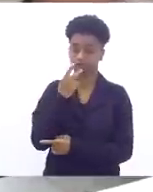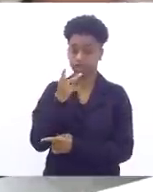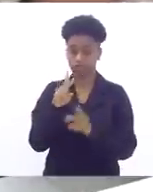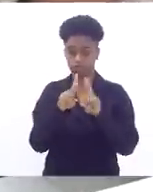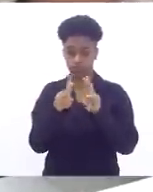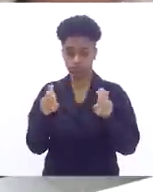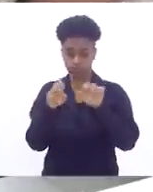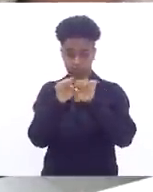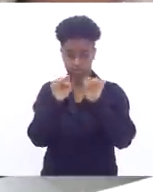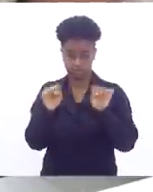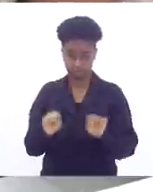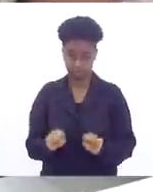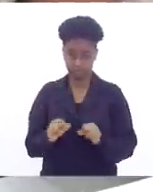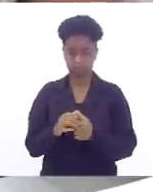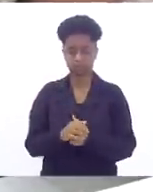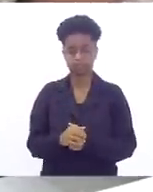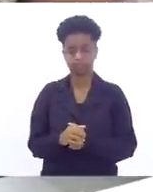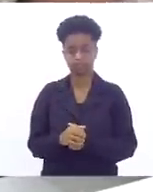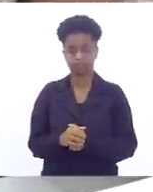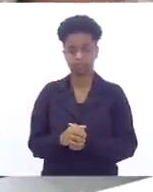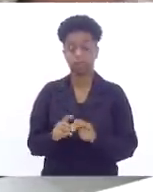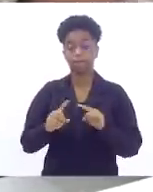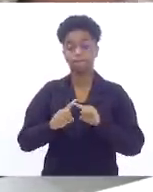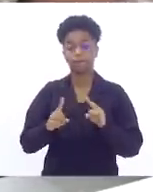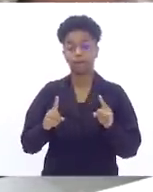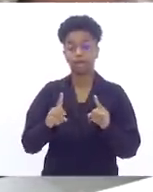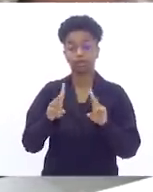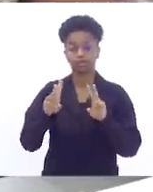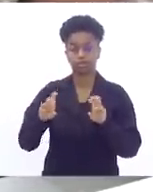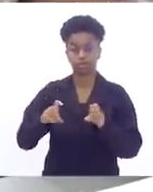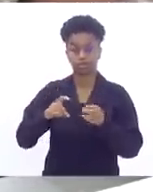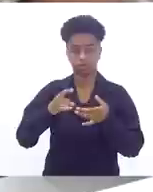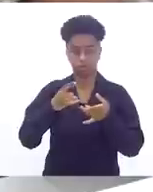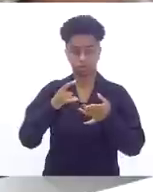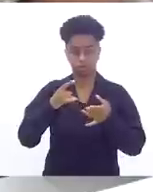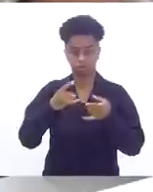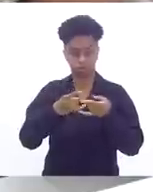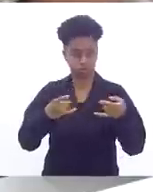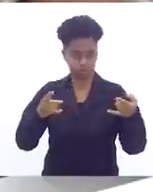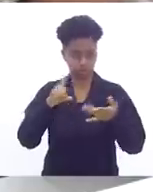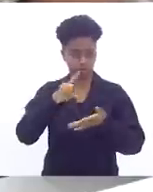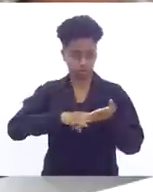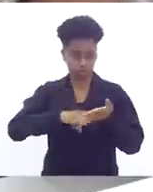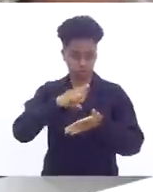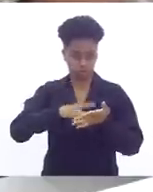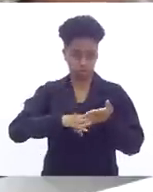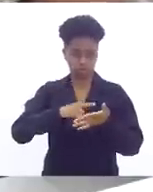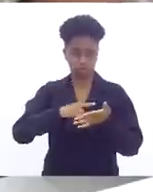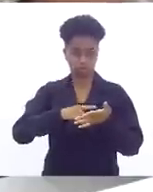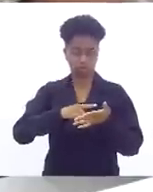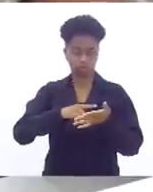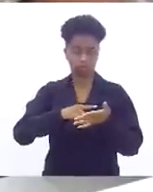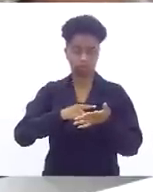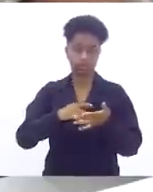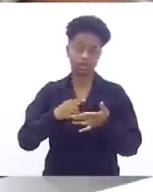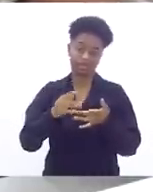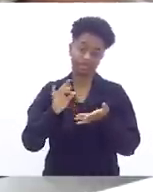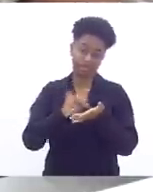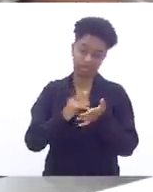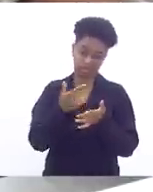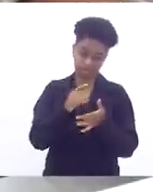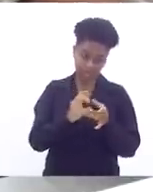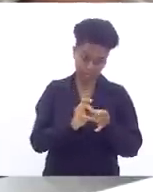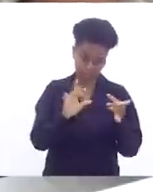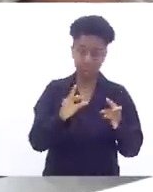e quanto a folha de o contracheque né que a senhora comentou que não tá disponibilizado realmente